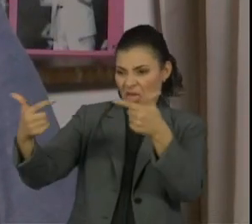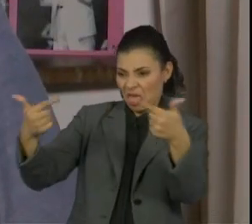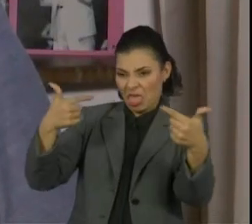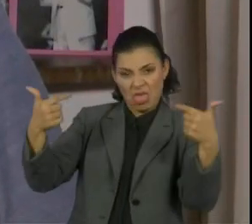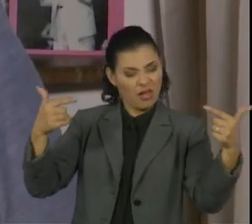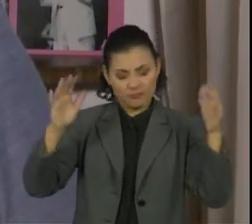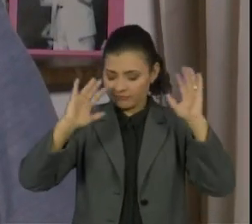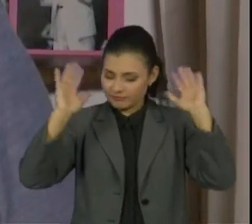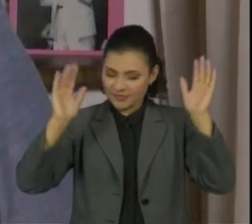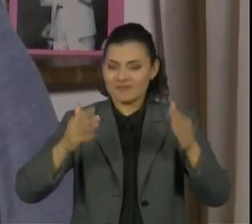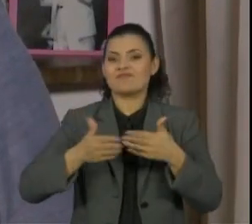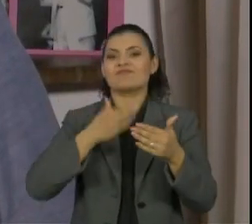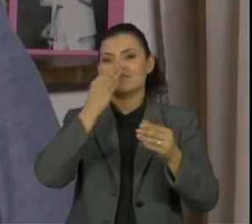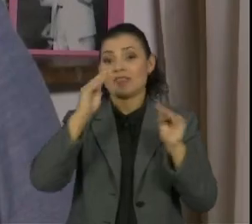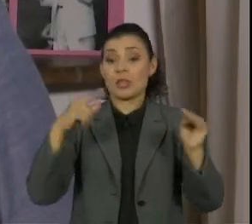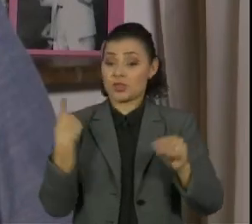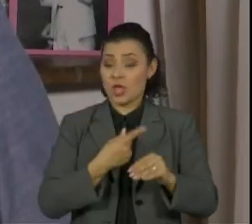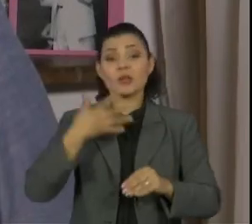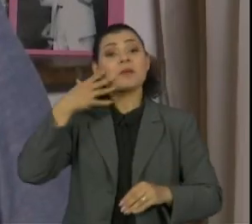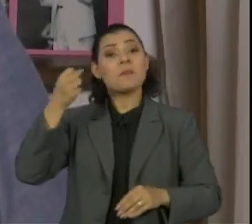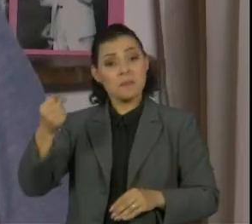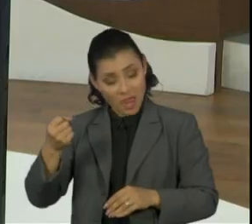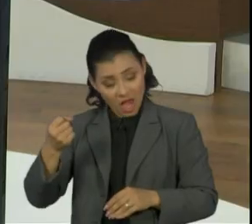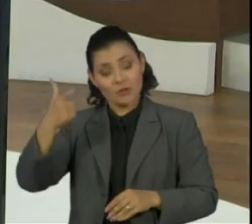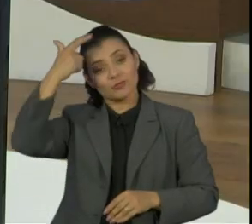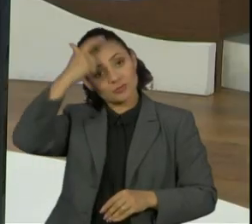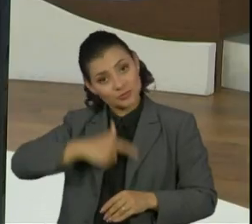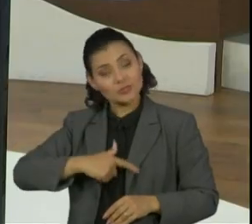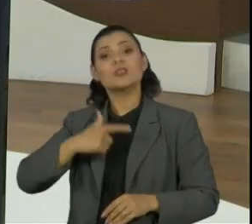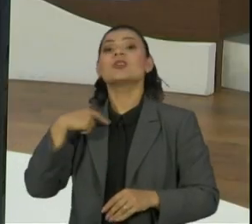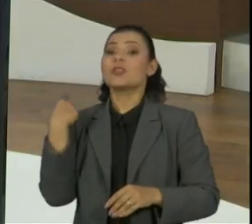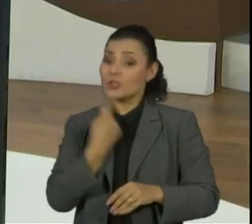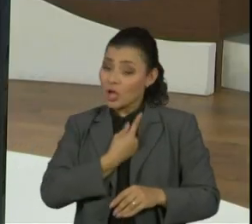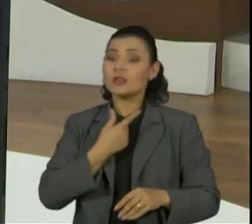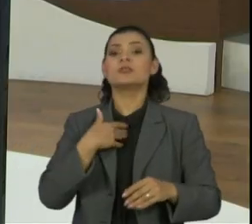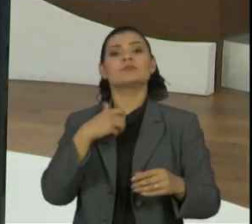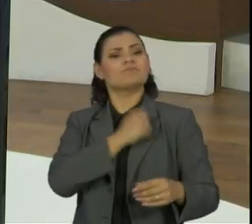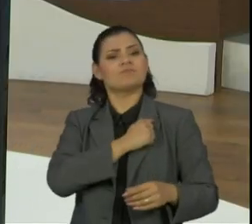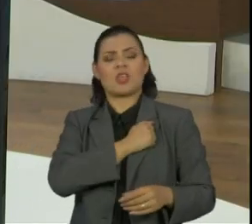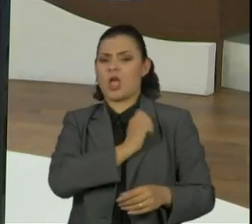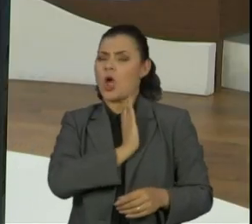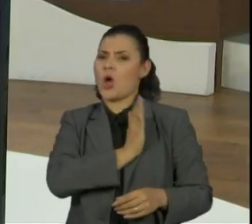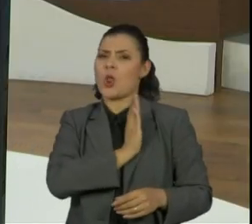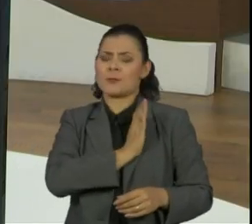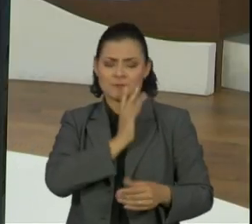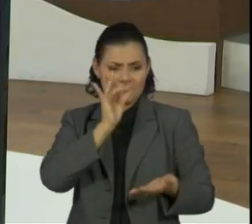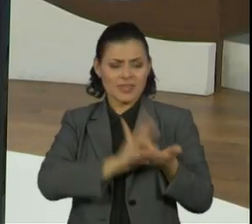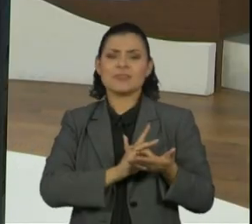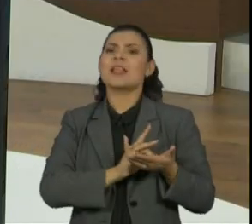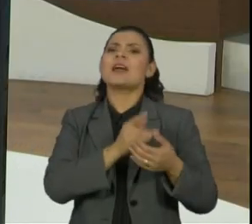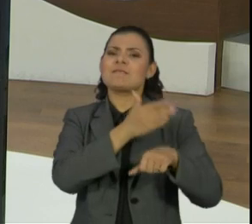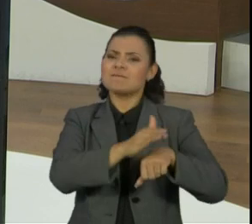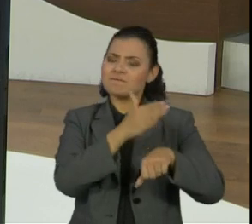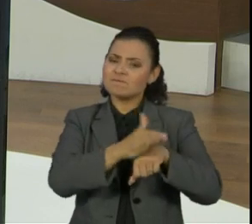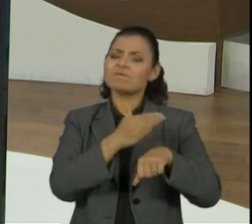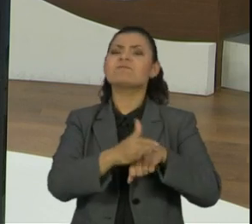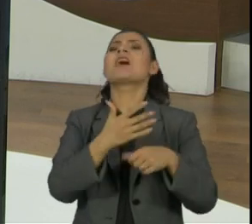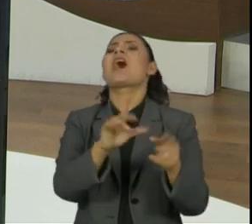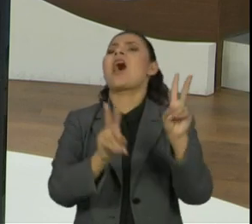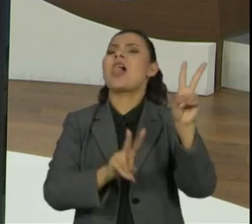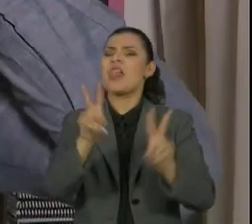que nós, homens, brancos, héteros, investirmos no carnaval de coração, estarmos lá nos ensaios, estarmos